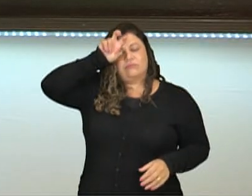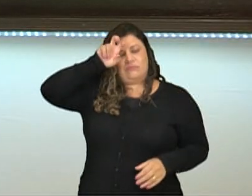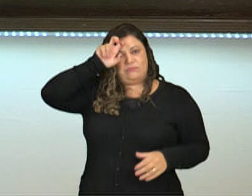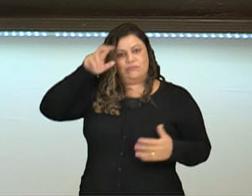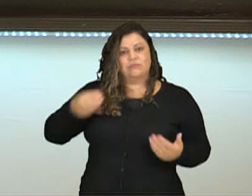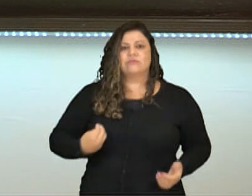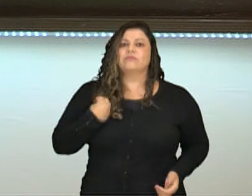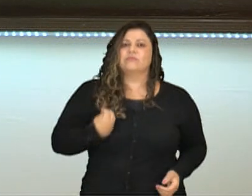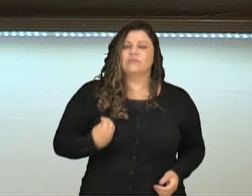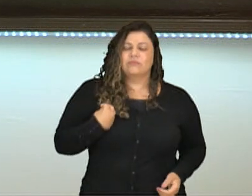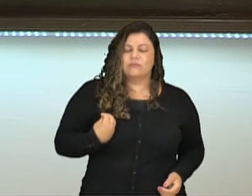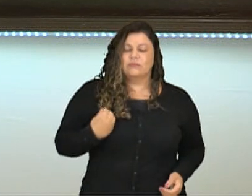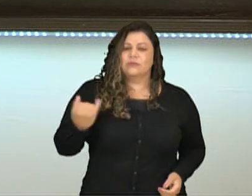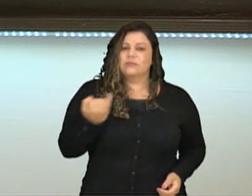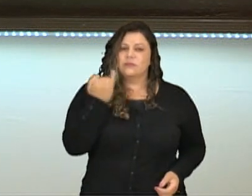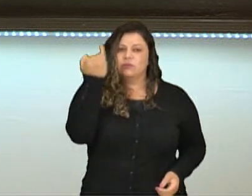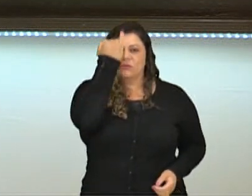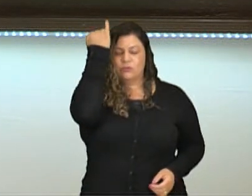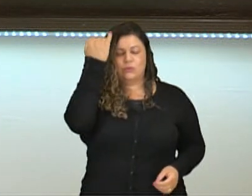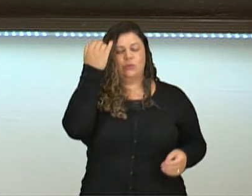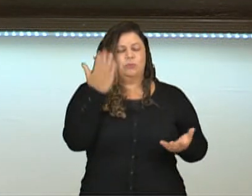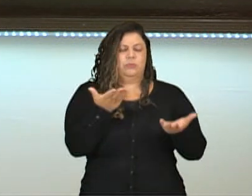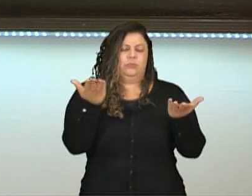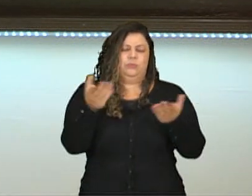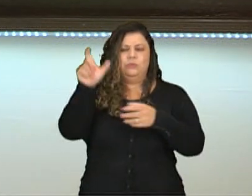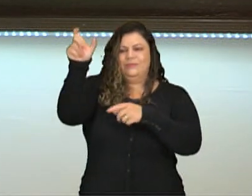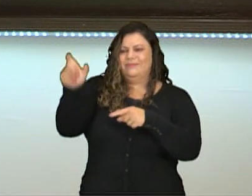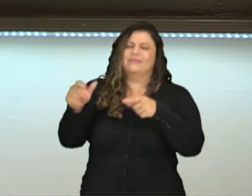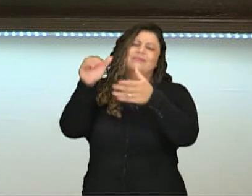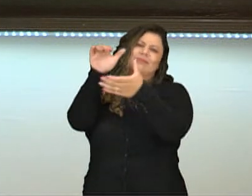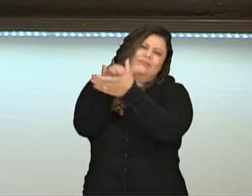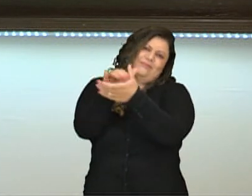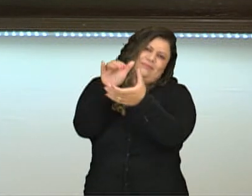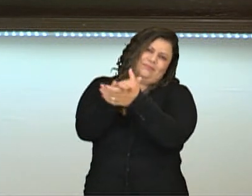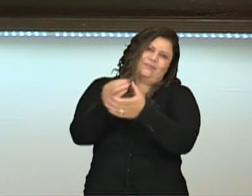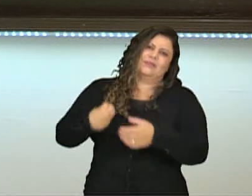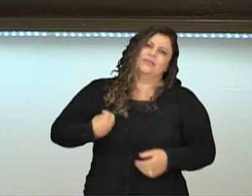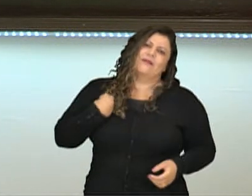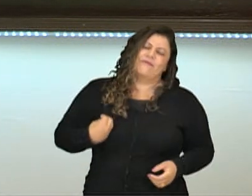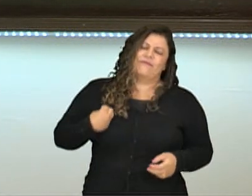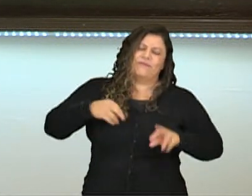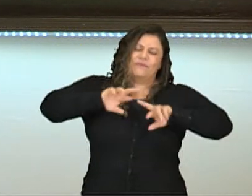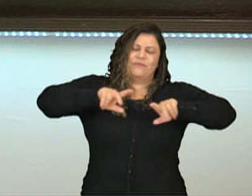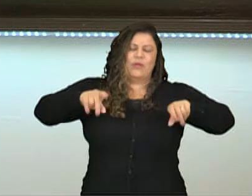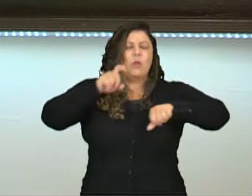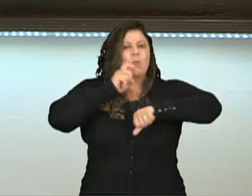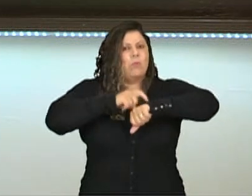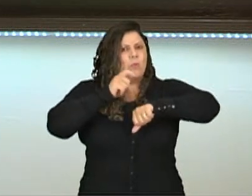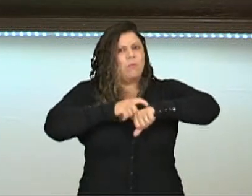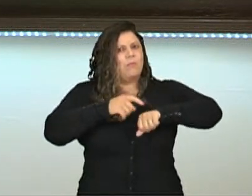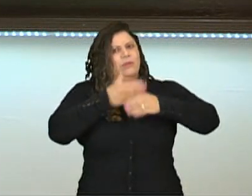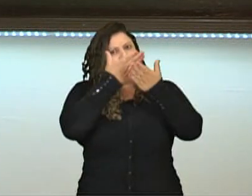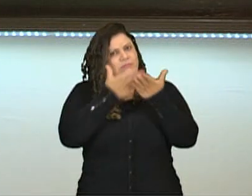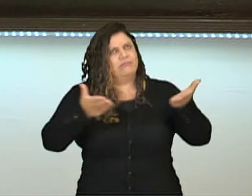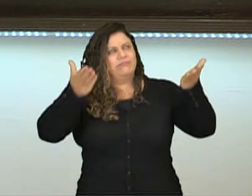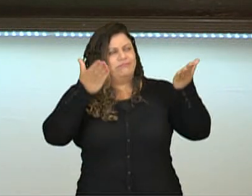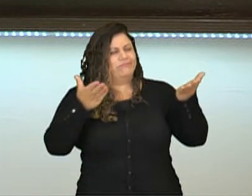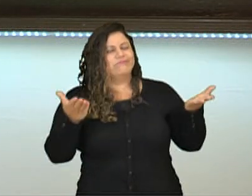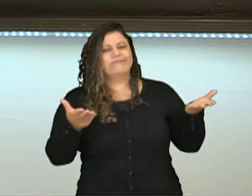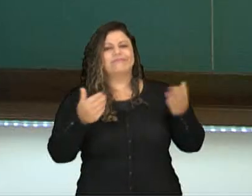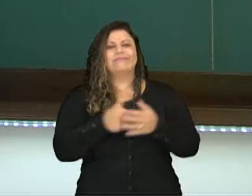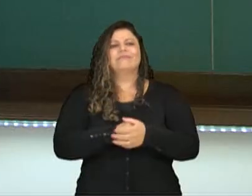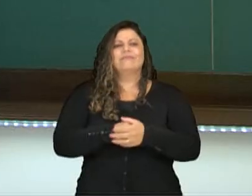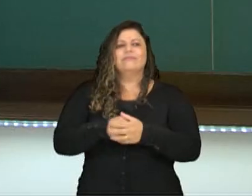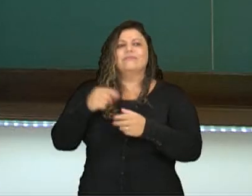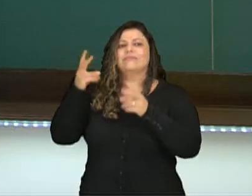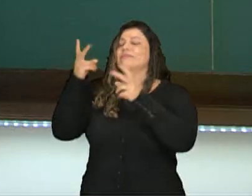vida daquele comerciante, quando ele casou ou quando ele viveu um grande momento. Então, essas palhetas, normalmente,